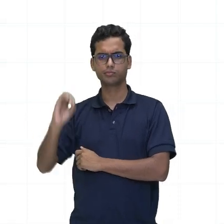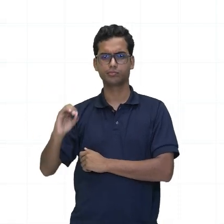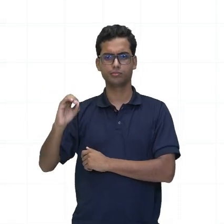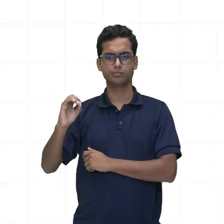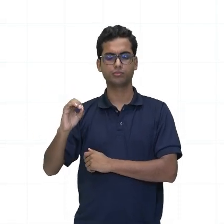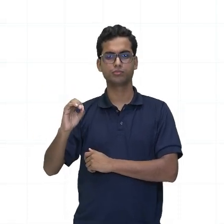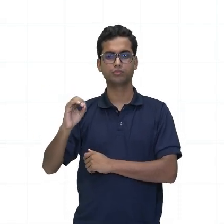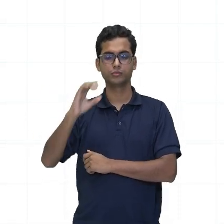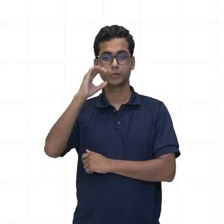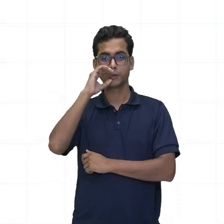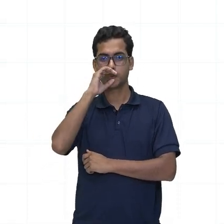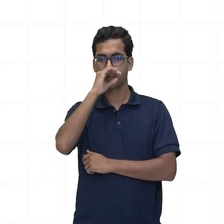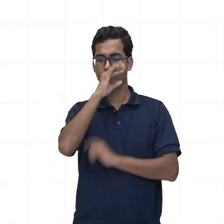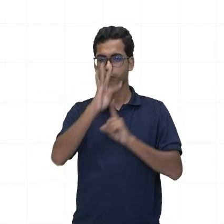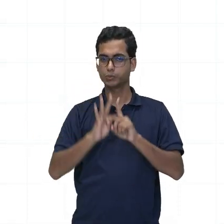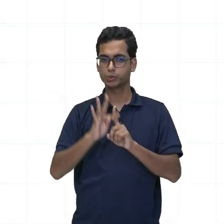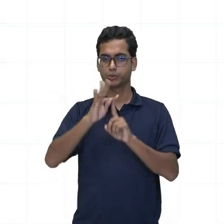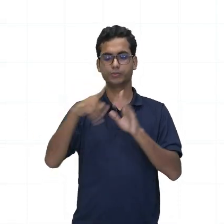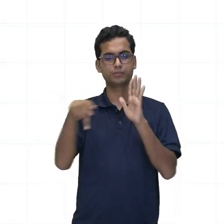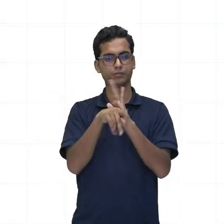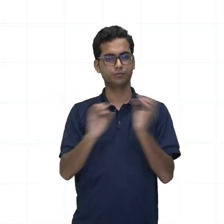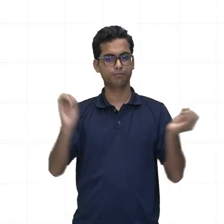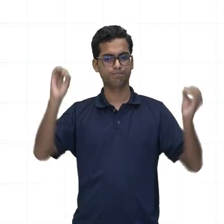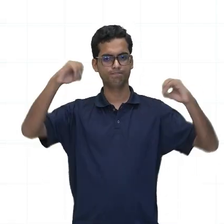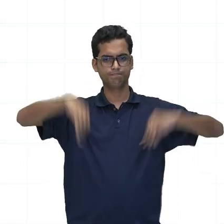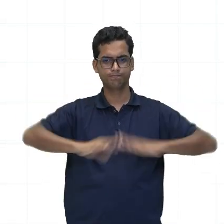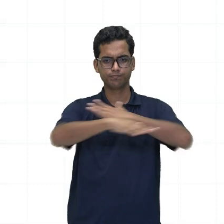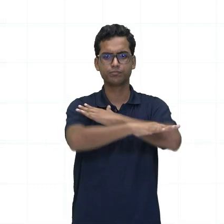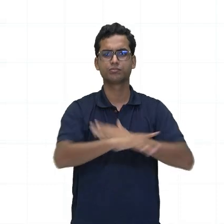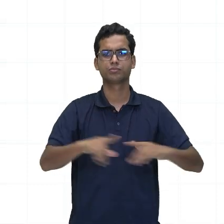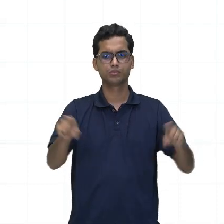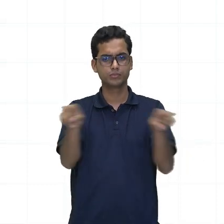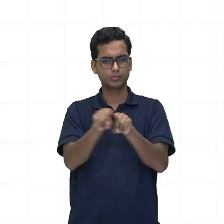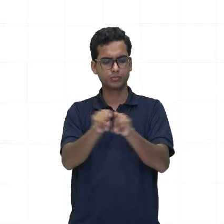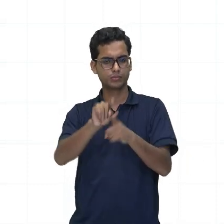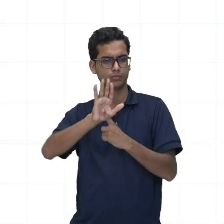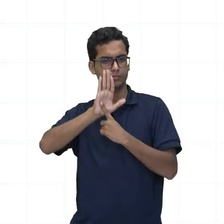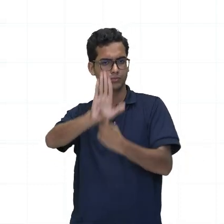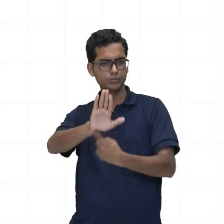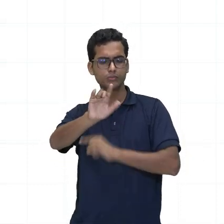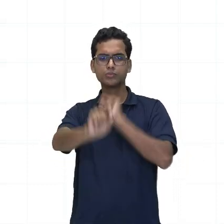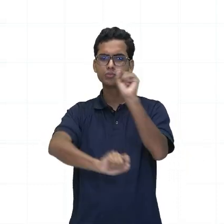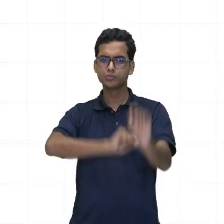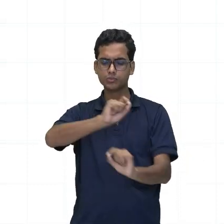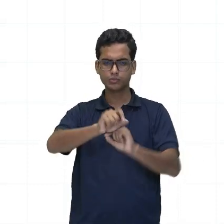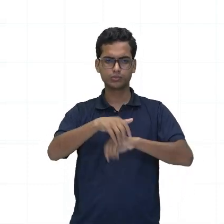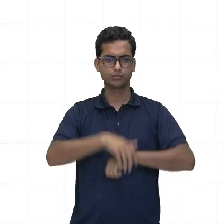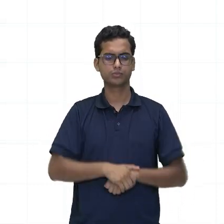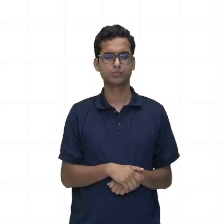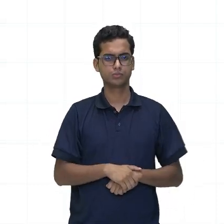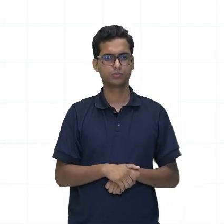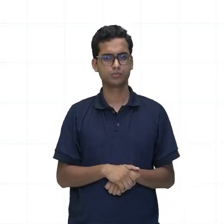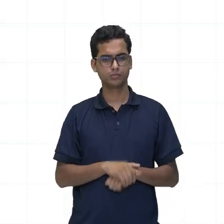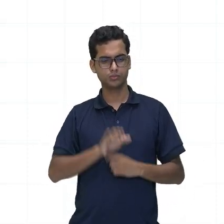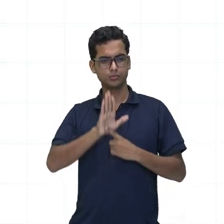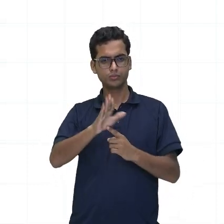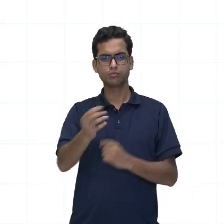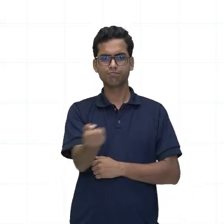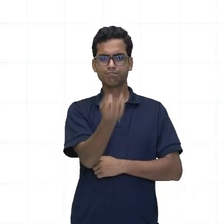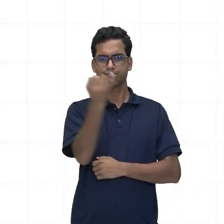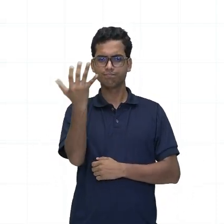águas superficiais do oceano, tá? Trazendo ali, né, um pouco de aumento